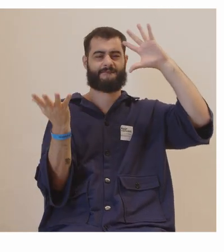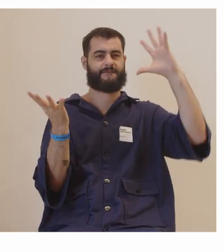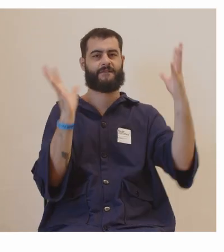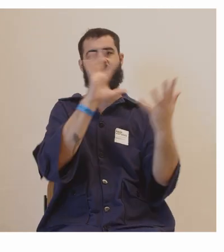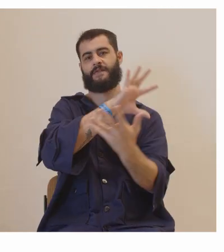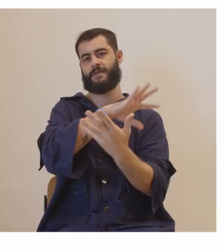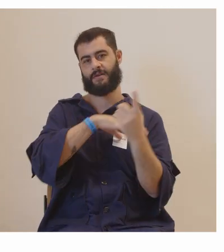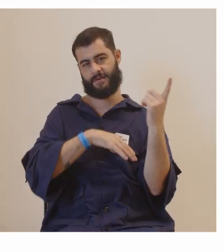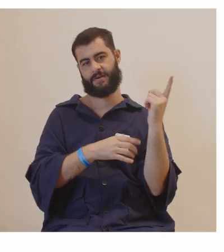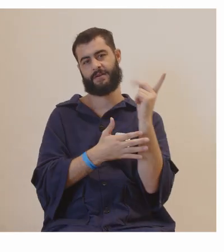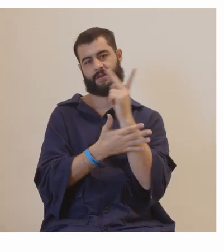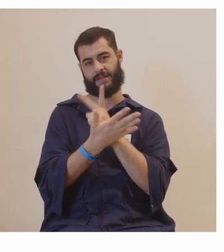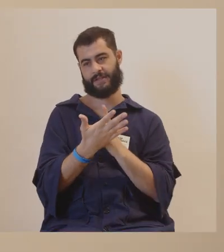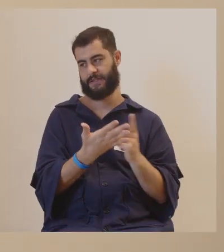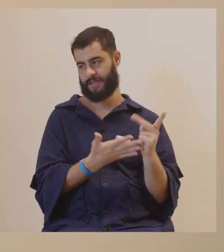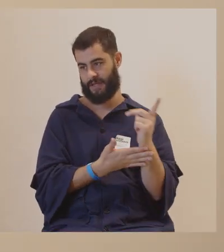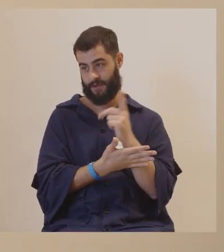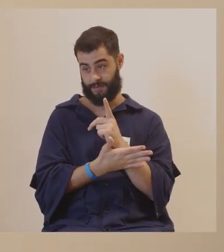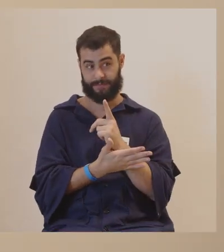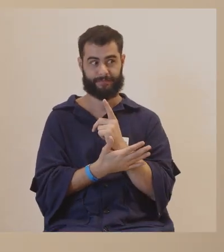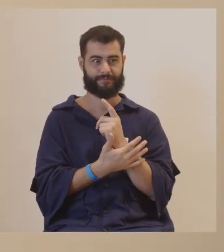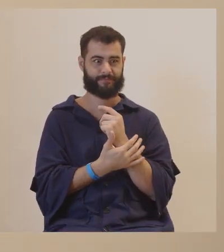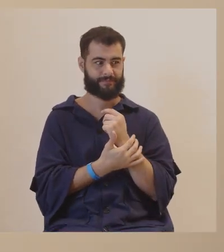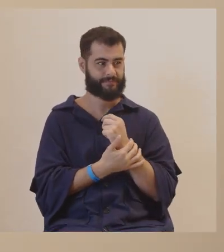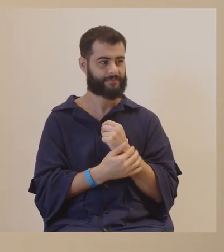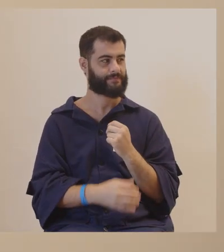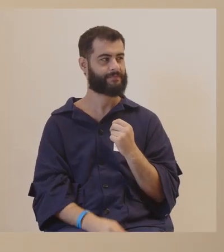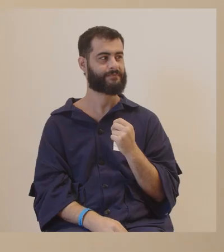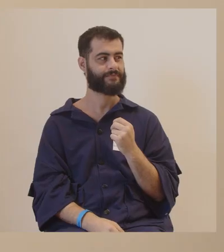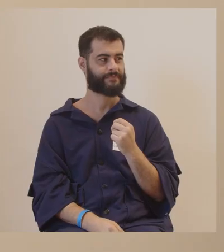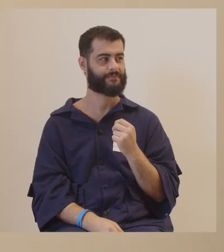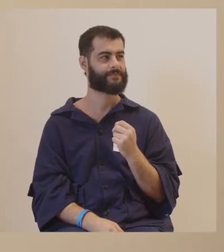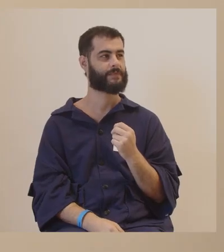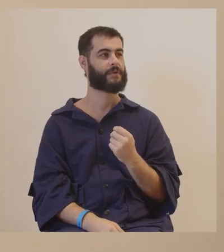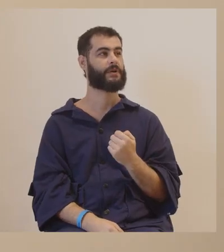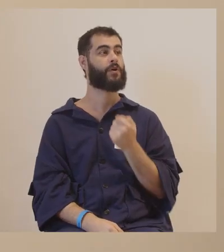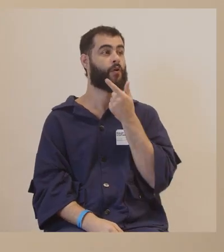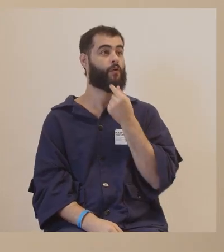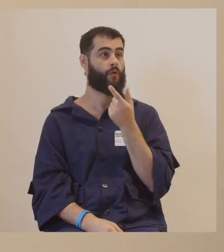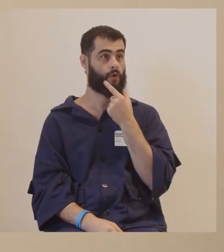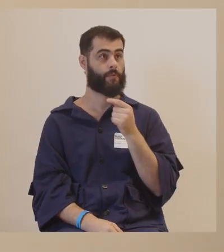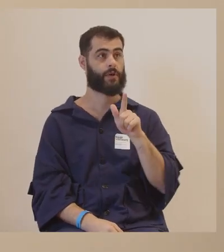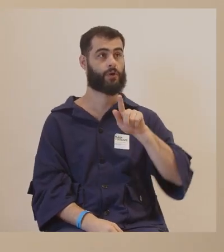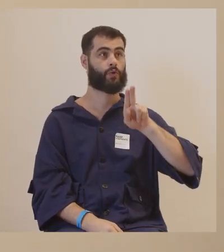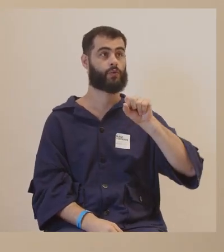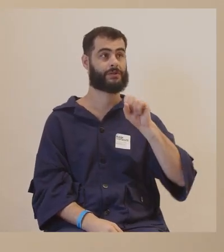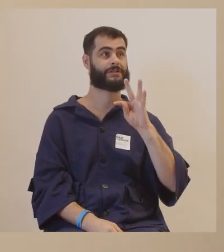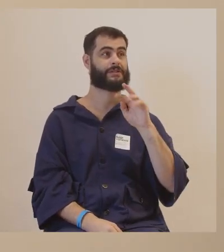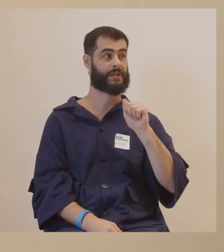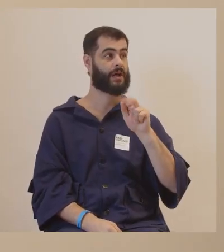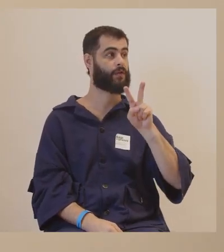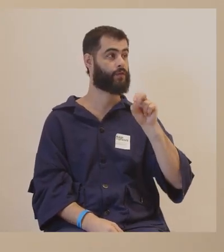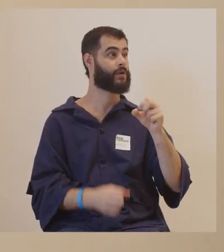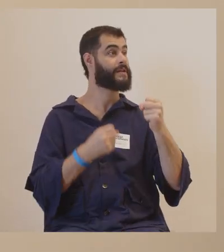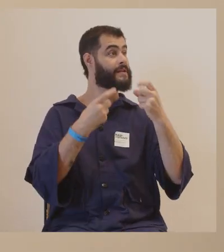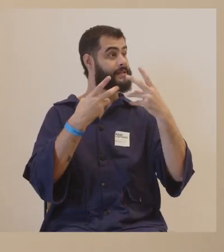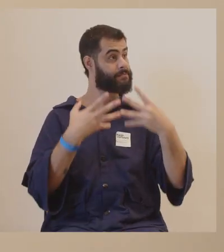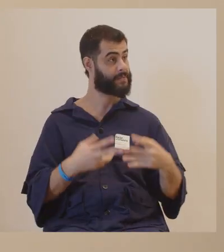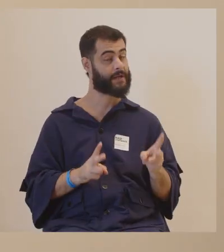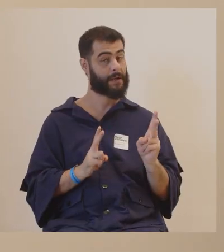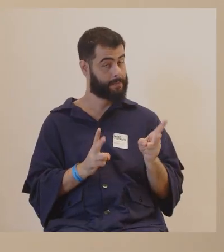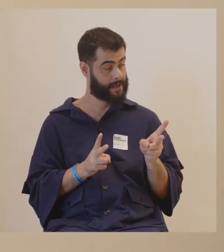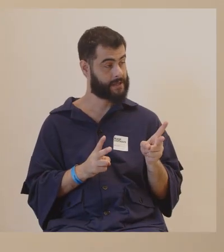Né? O próprio Gustave Geoffroy, falando, né, dessas obras do Monet, vai dizer o seguinte, né, mais ou menos no mesmo